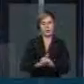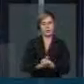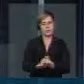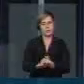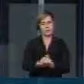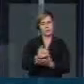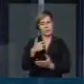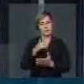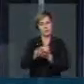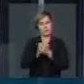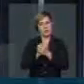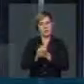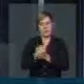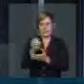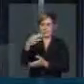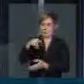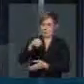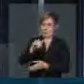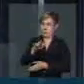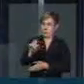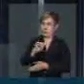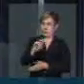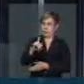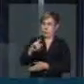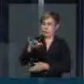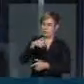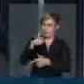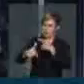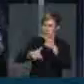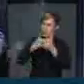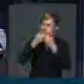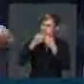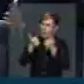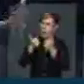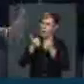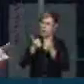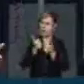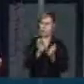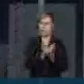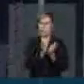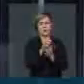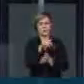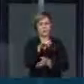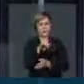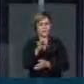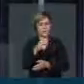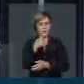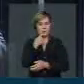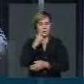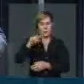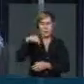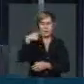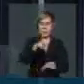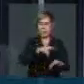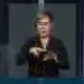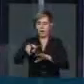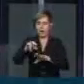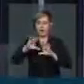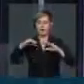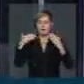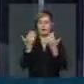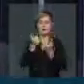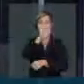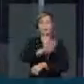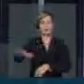desejar ao Manuel Dias um grande trabalho e dizer que o PDT, sexta-feira que vem, vai estar realizando a sua convenção